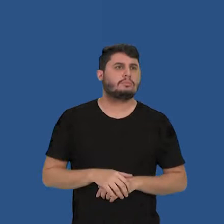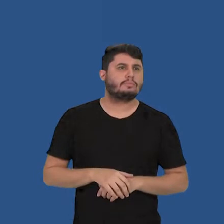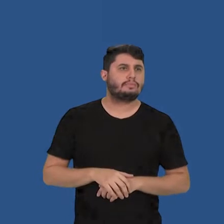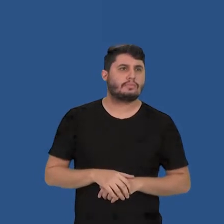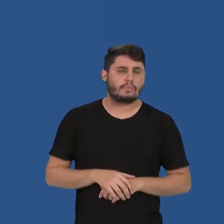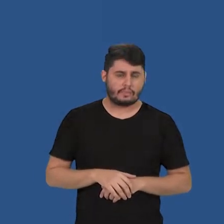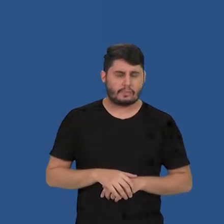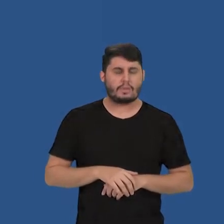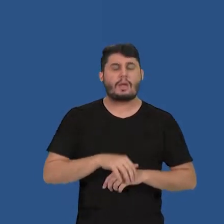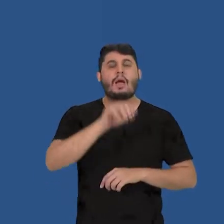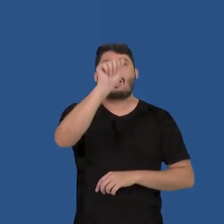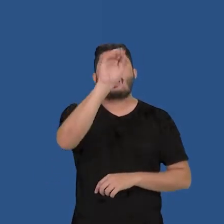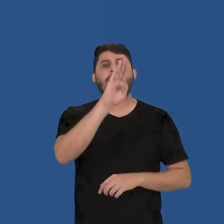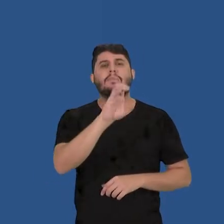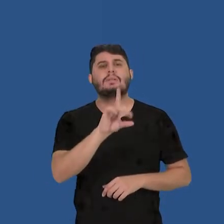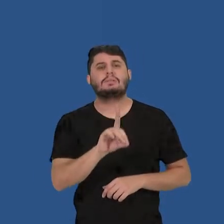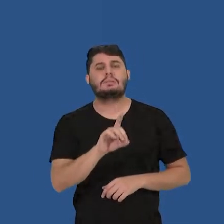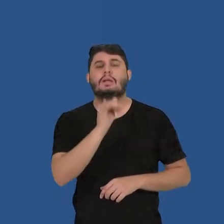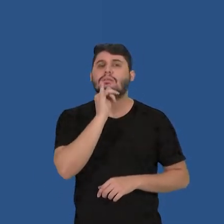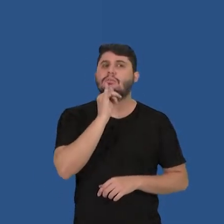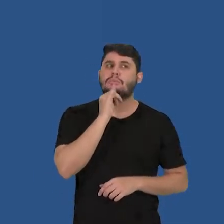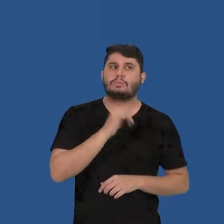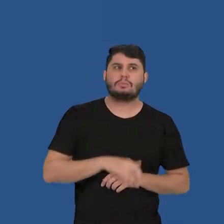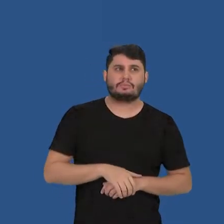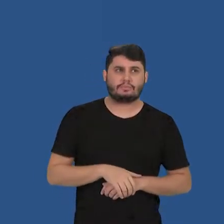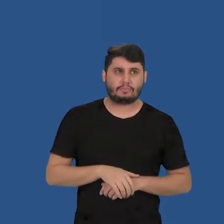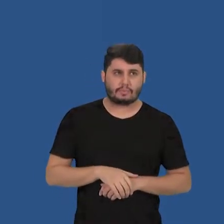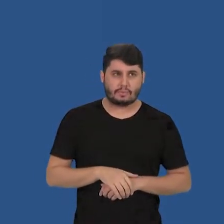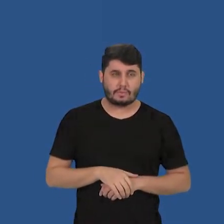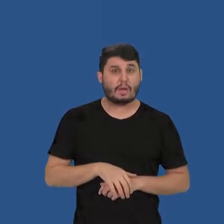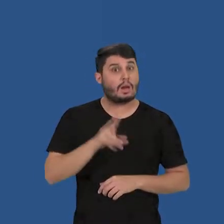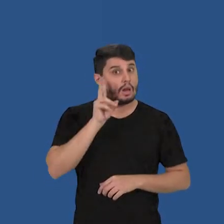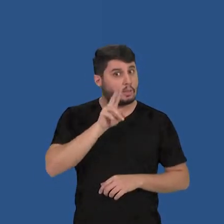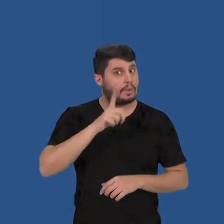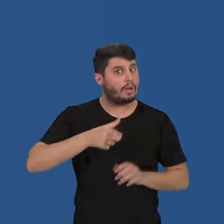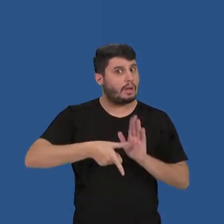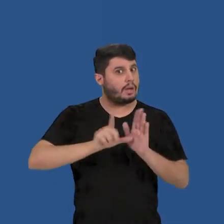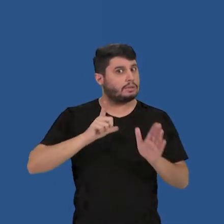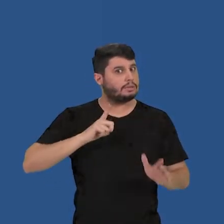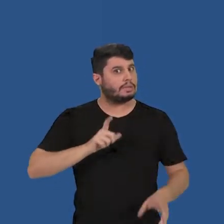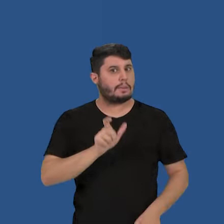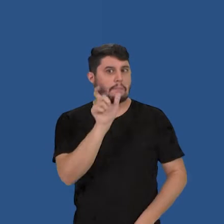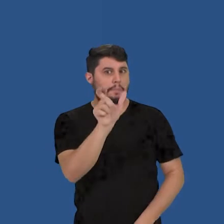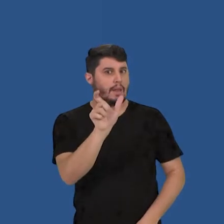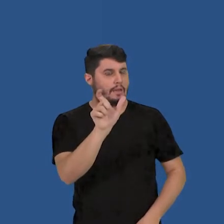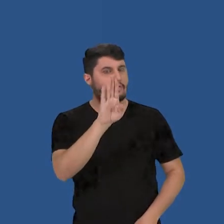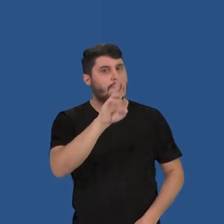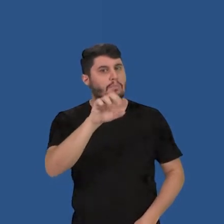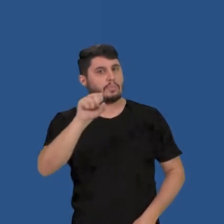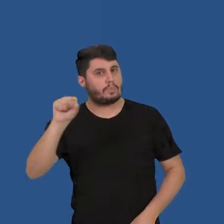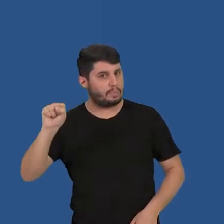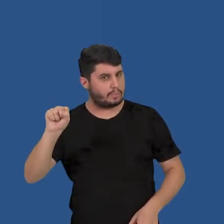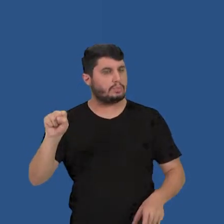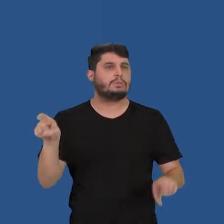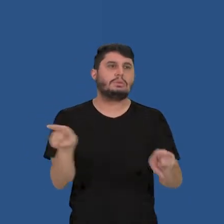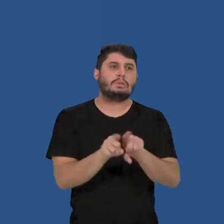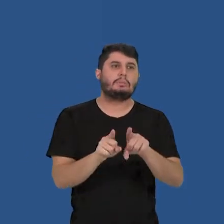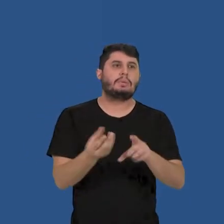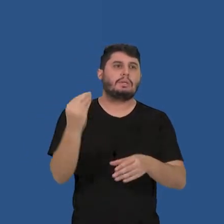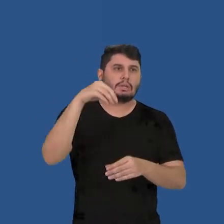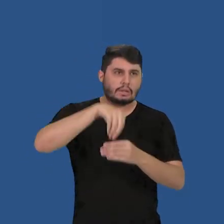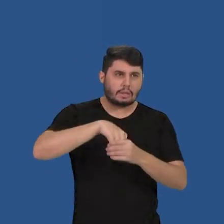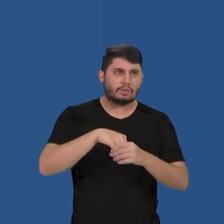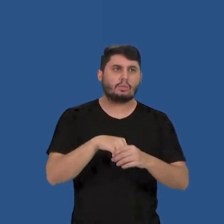em lava-jatos para ônibus. Vê só. Eu tenho a palavra ônibus aqui, na sugestão da letra A, e tenho a palavra ônibus aqui.